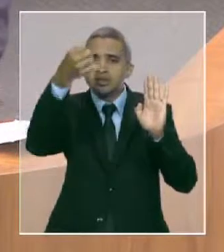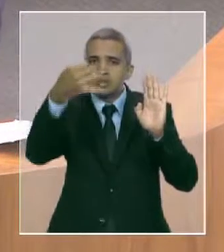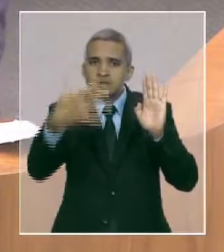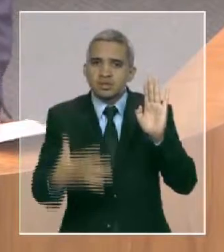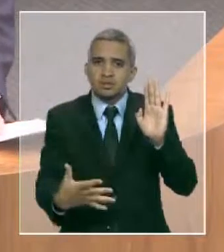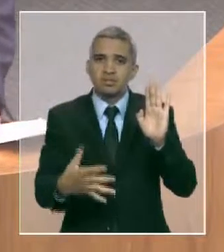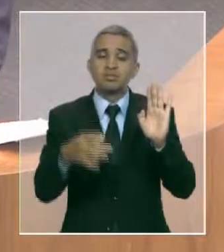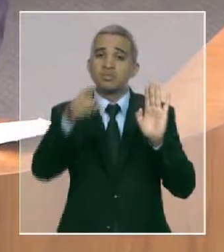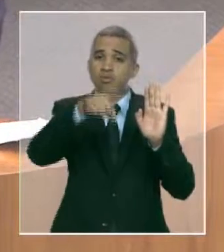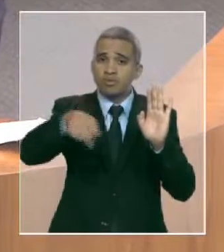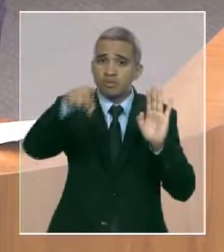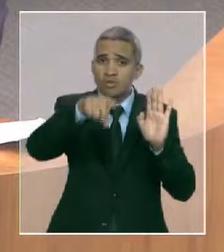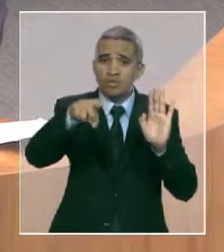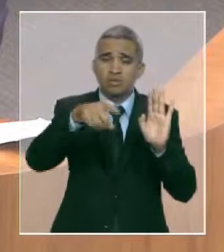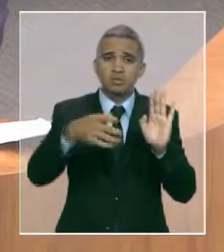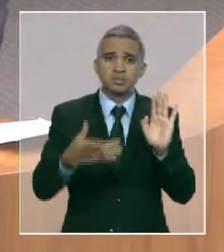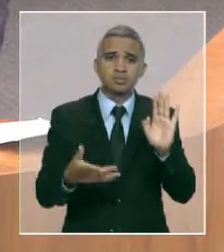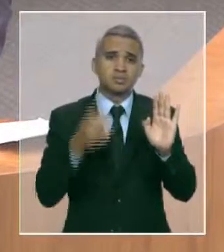excelências